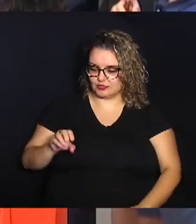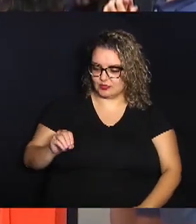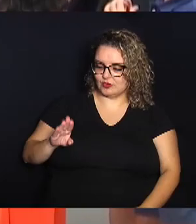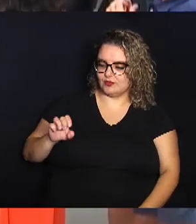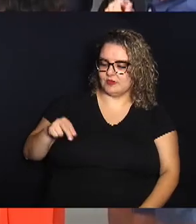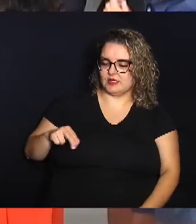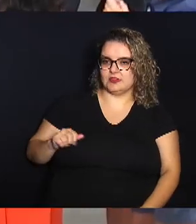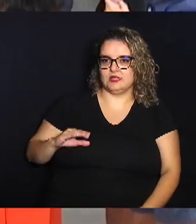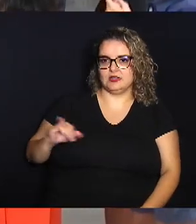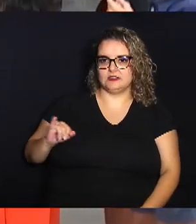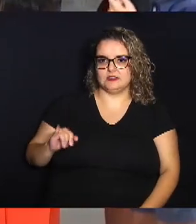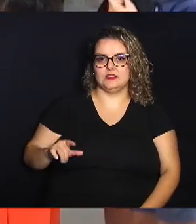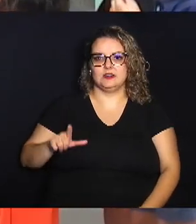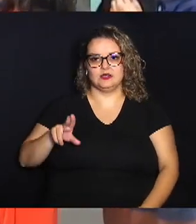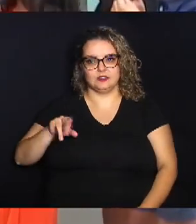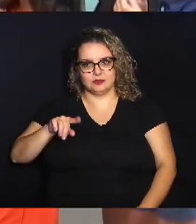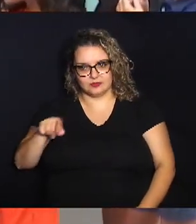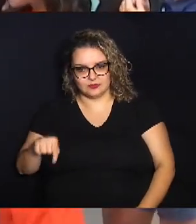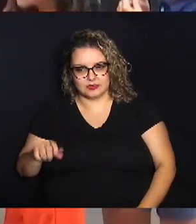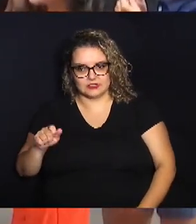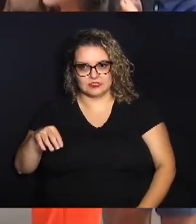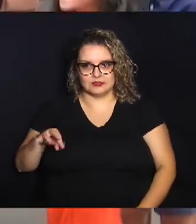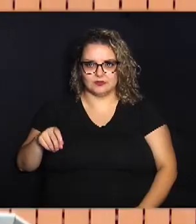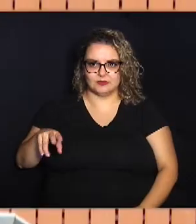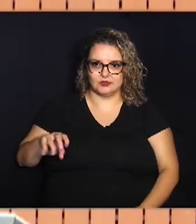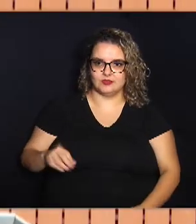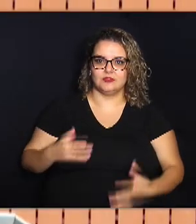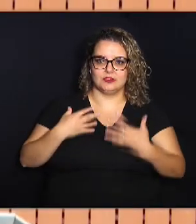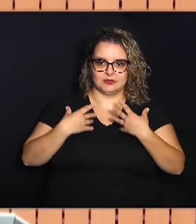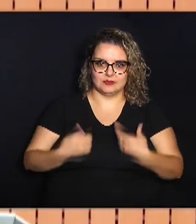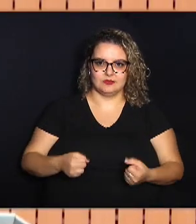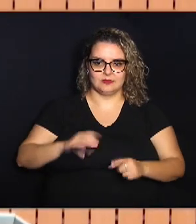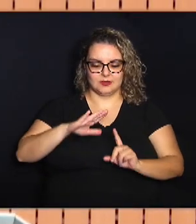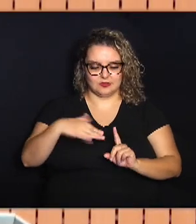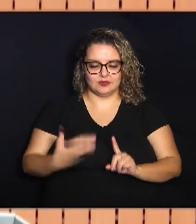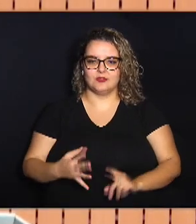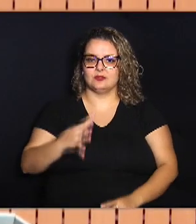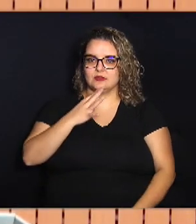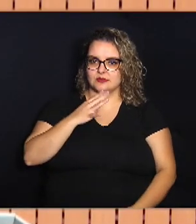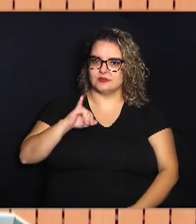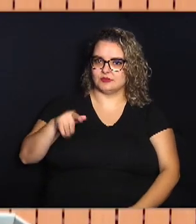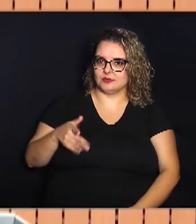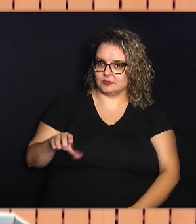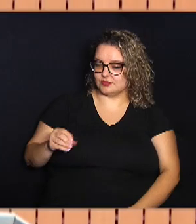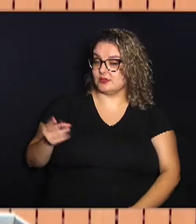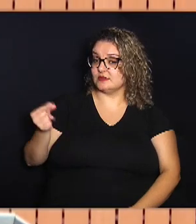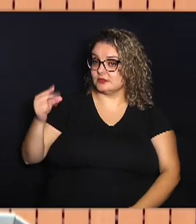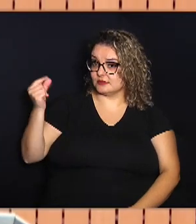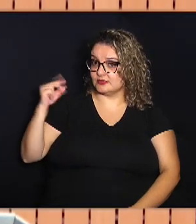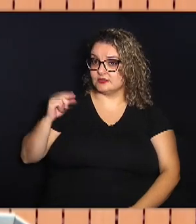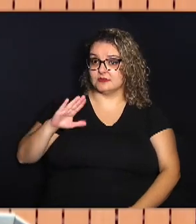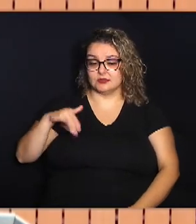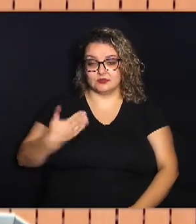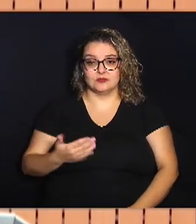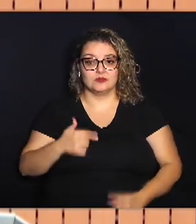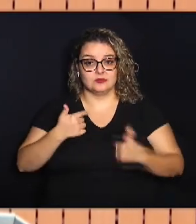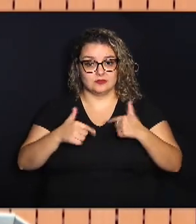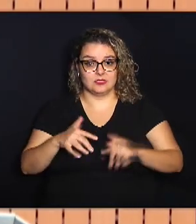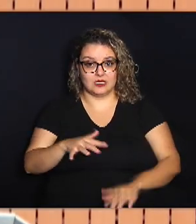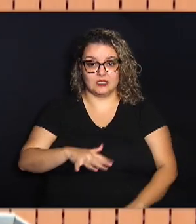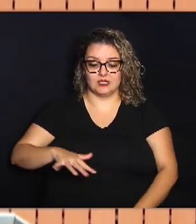Benassi e Luiz Antônio Januário receberam a honraria. Conheço o seu João já há algum tempo, desde quando eu fui trabalhar na